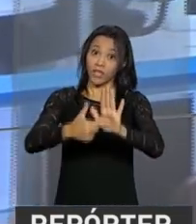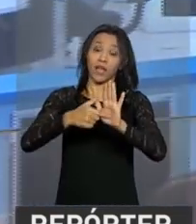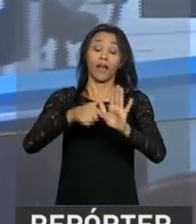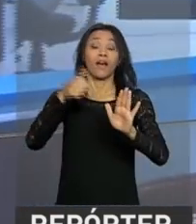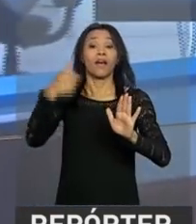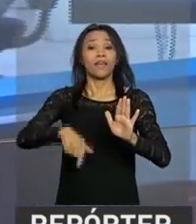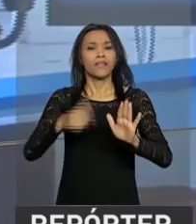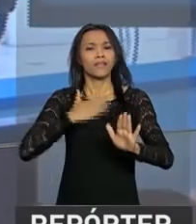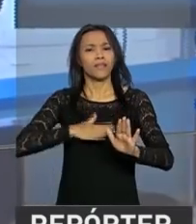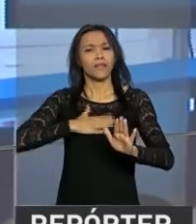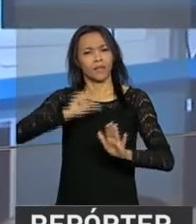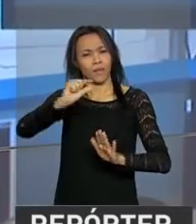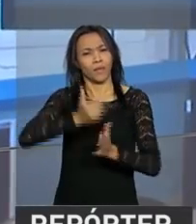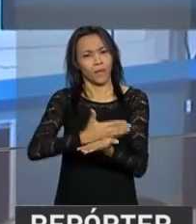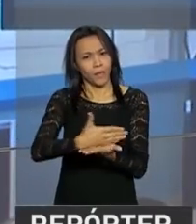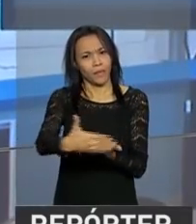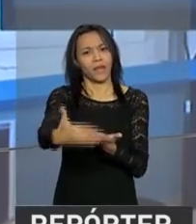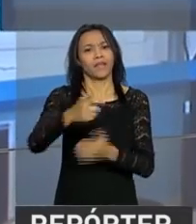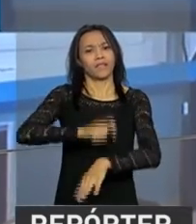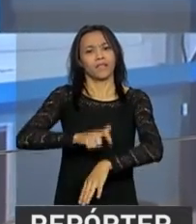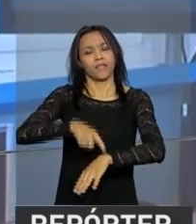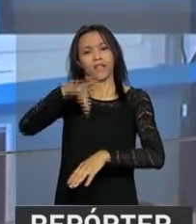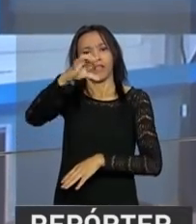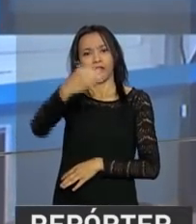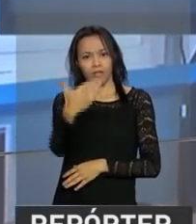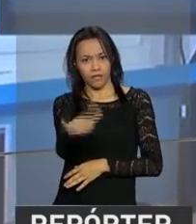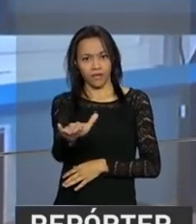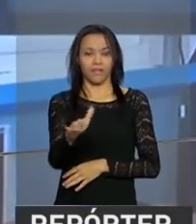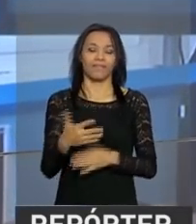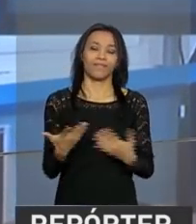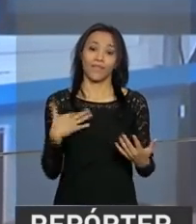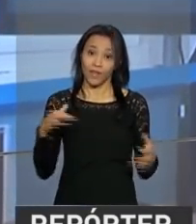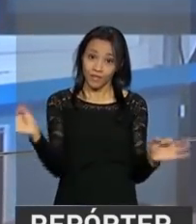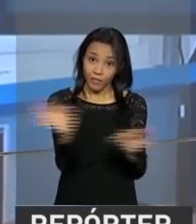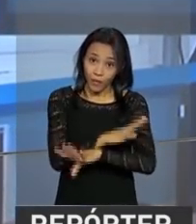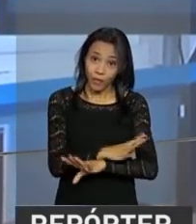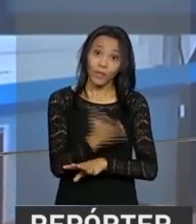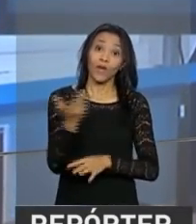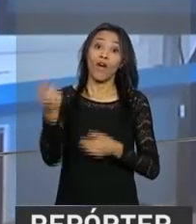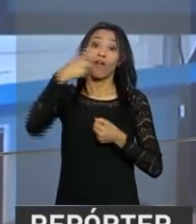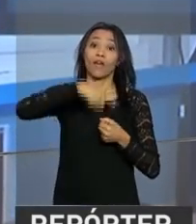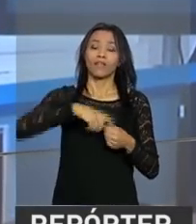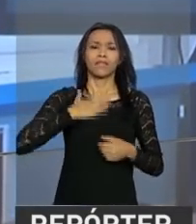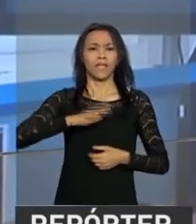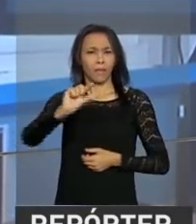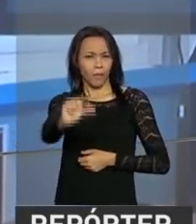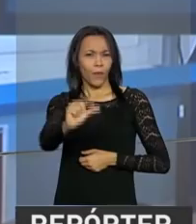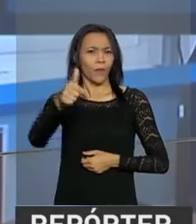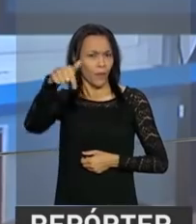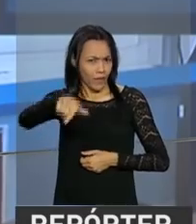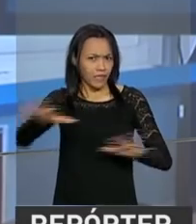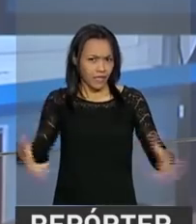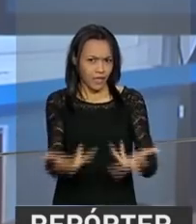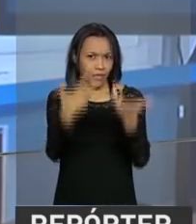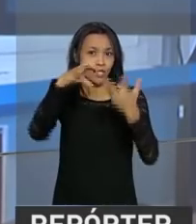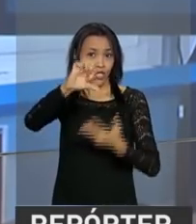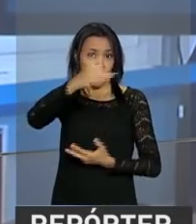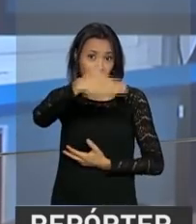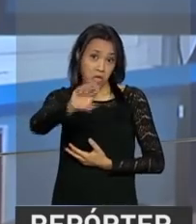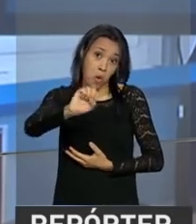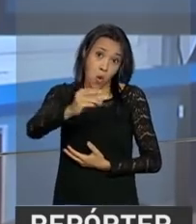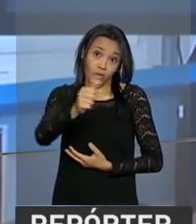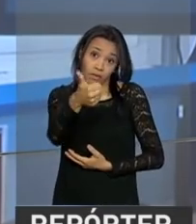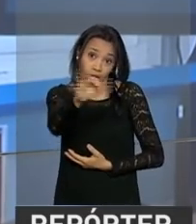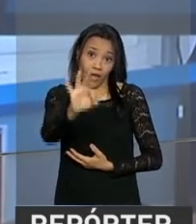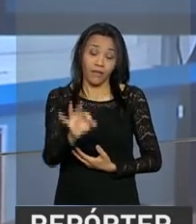essa cerimônia que começa daqui a pouquinho, às 9h30 da manhã. A gente fica por aqui. Voltamos daqui a pouco com essa cerimônia, às 9h30 ou às 10